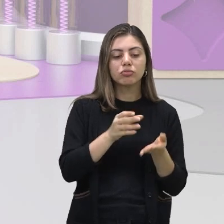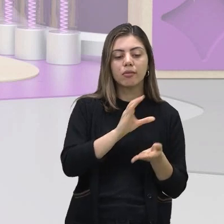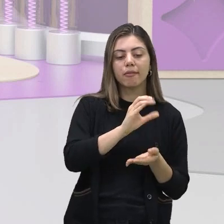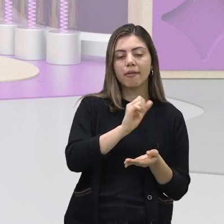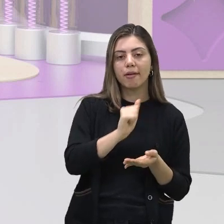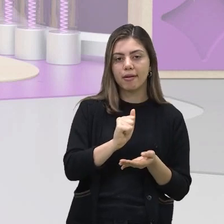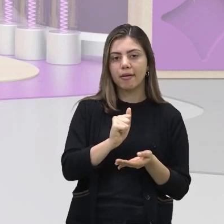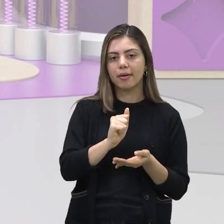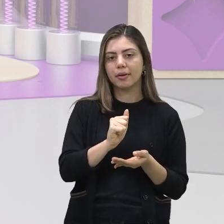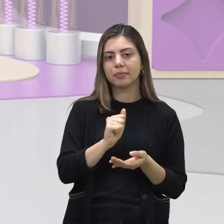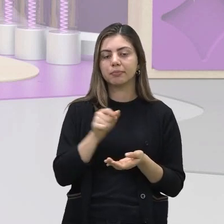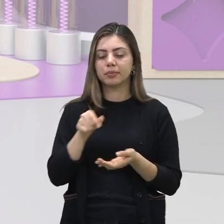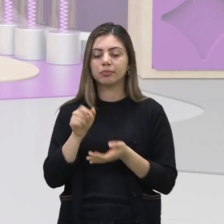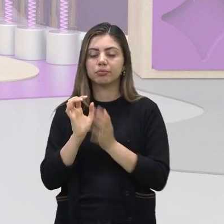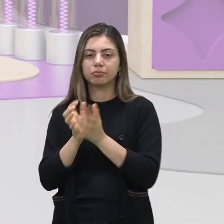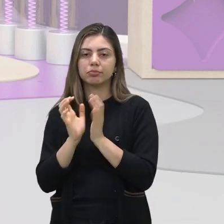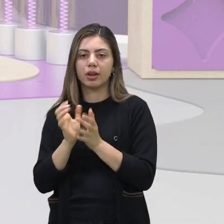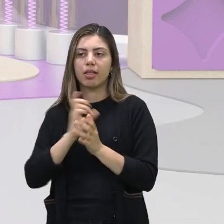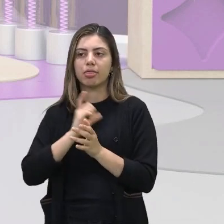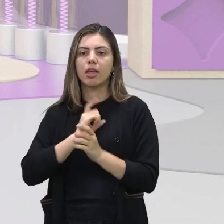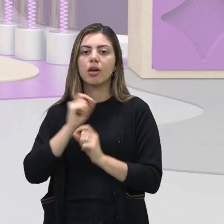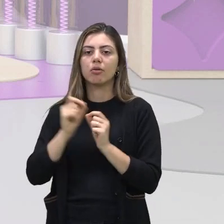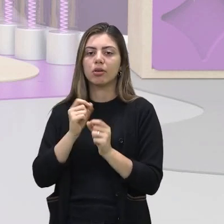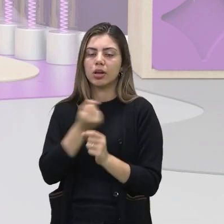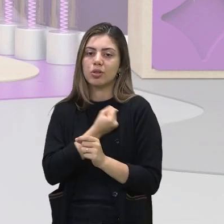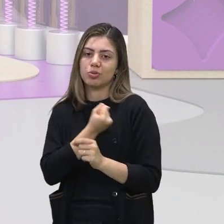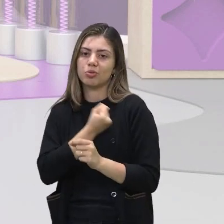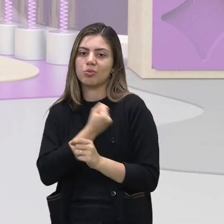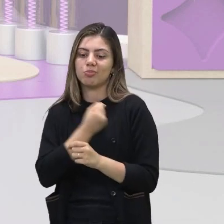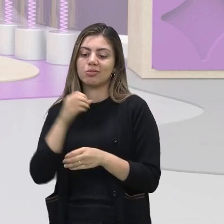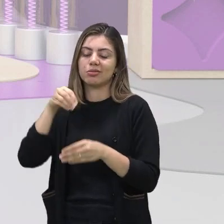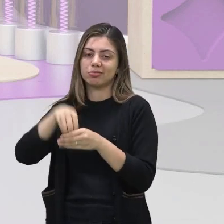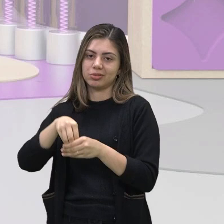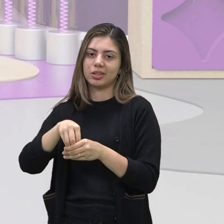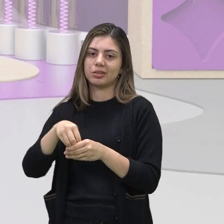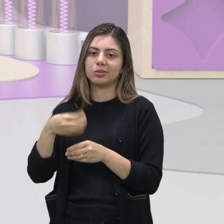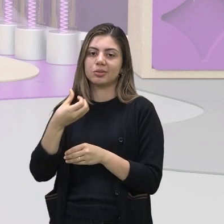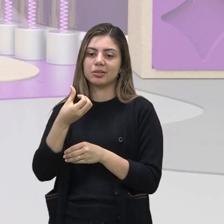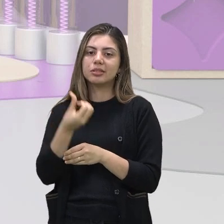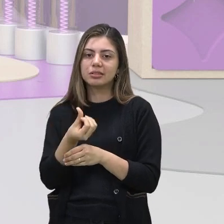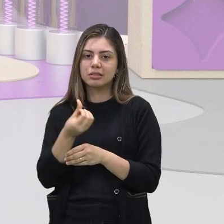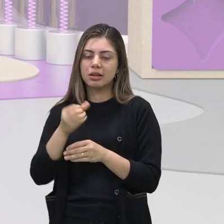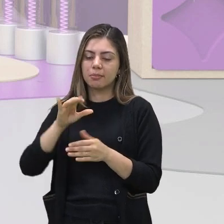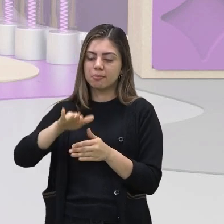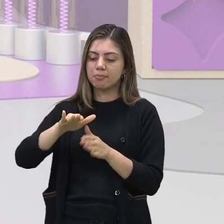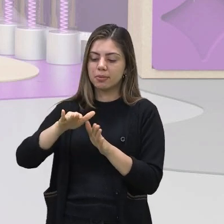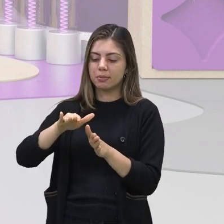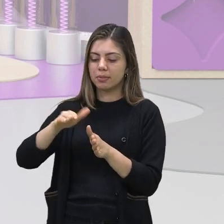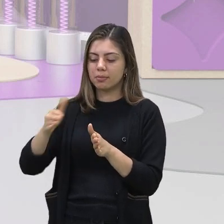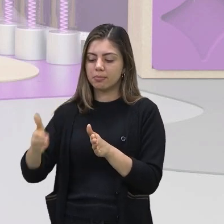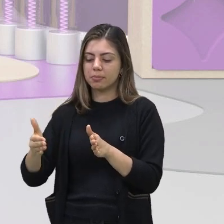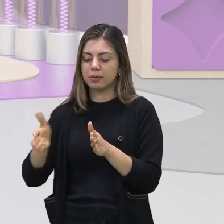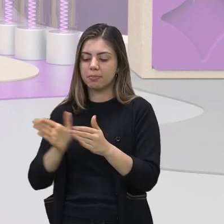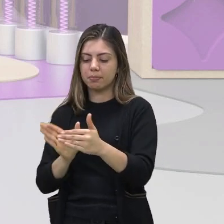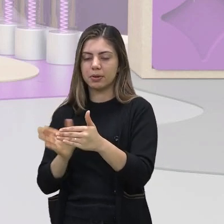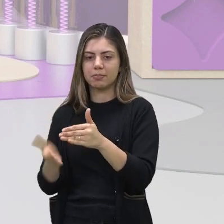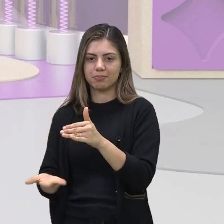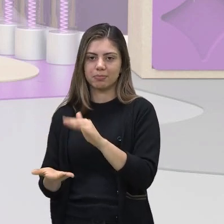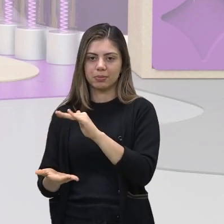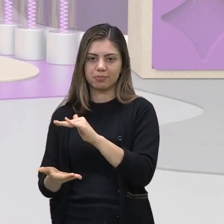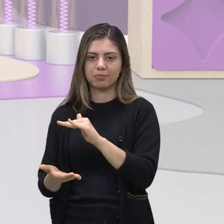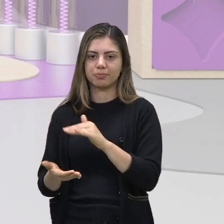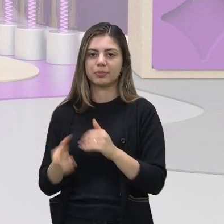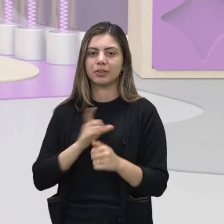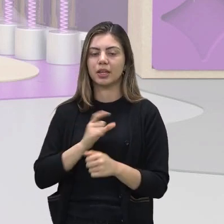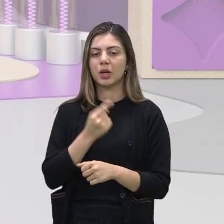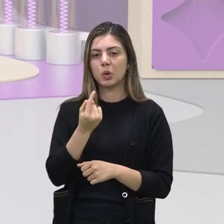sair. Então, ele é numerado. Então, como eu disse, são 6 faces numeradas de 1 até 6. Face 1,